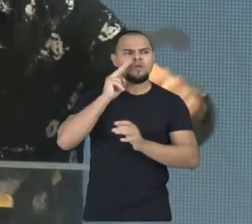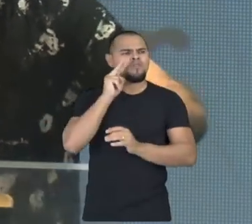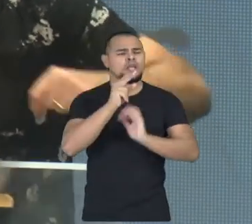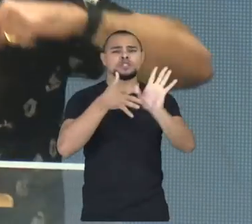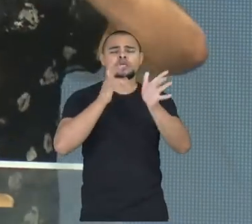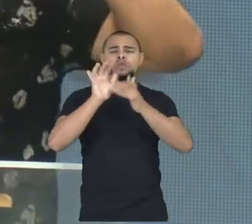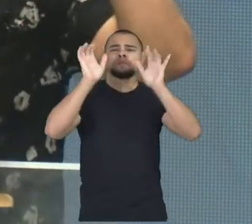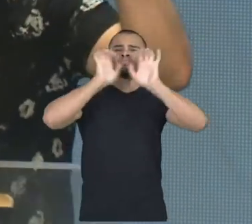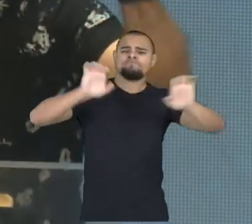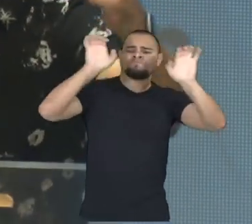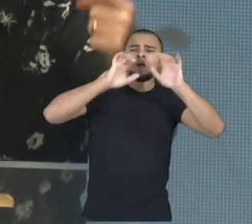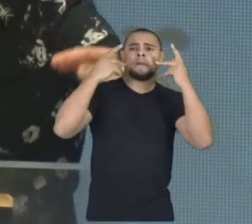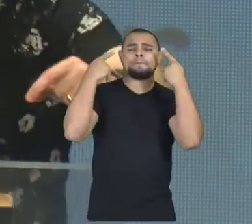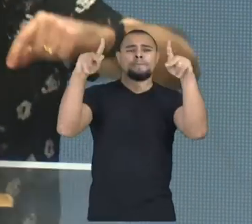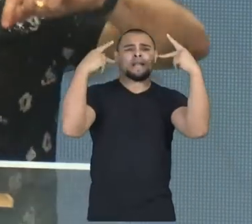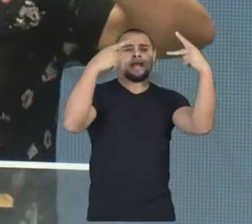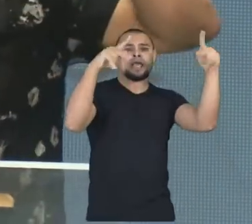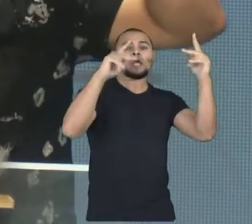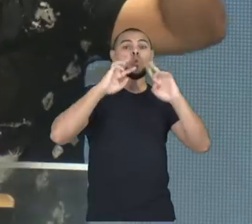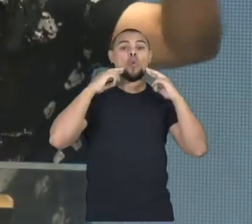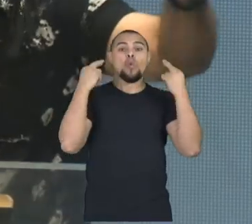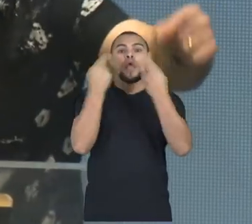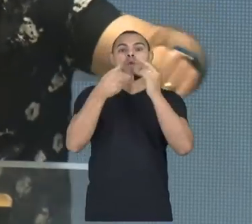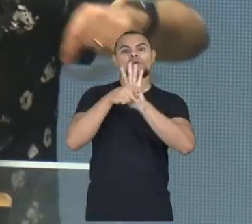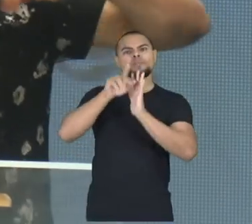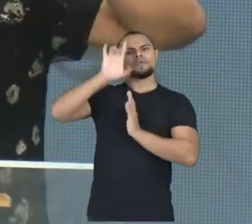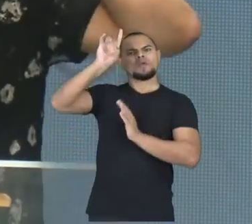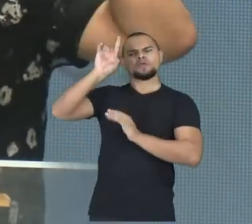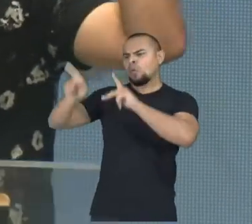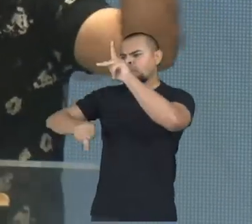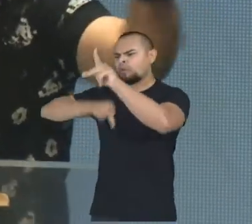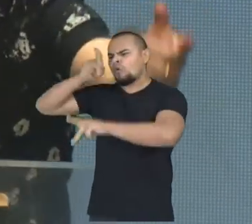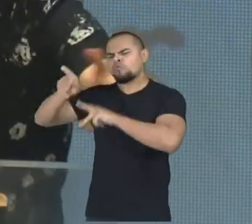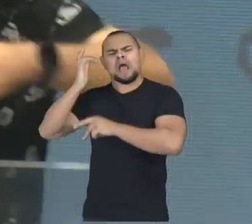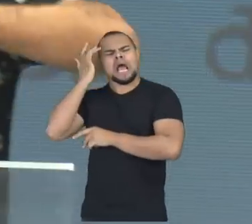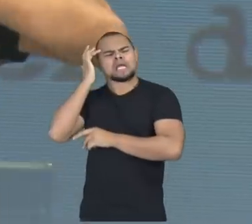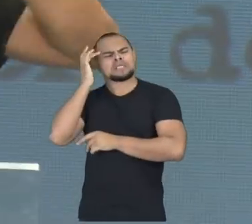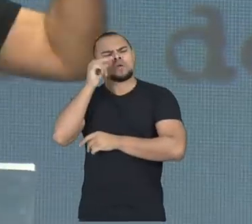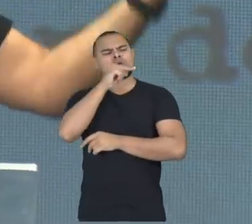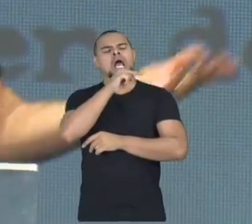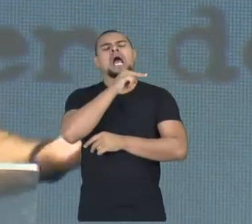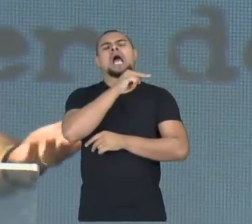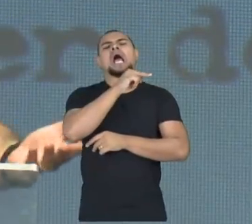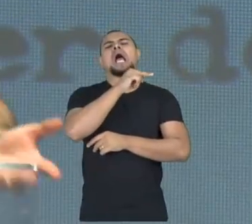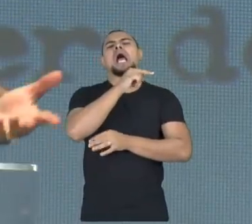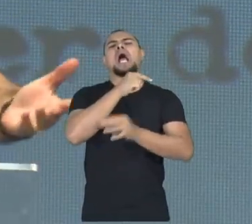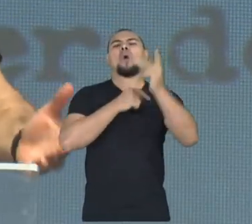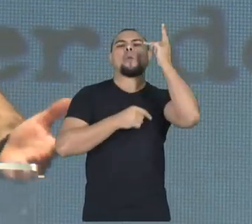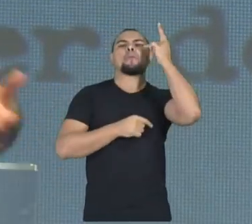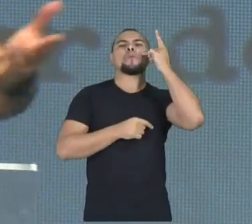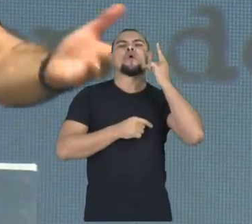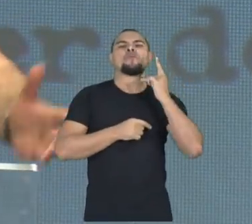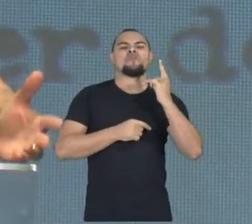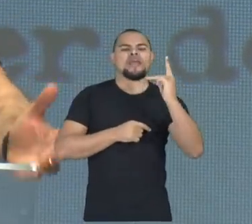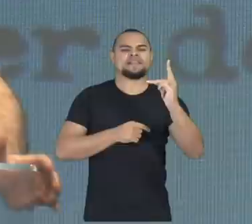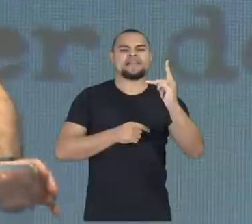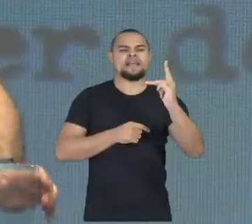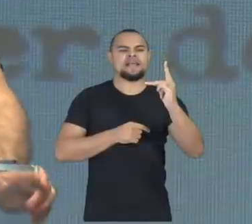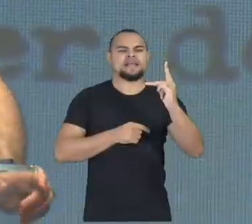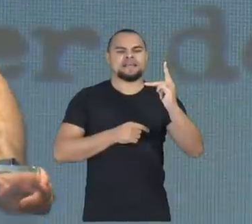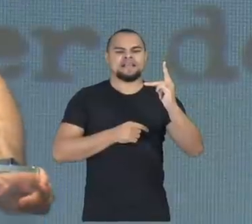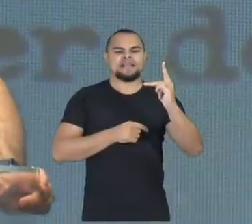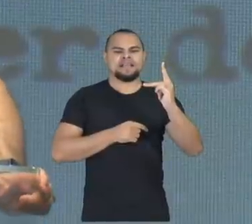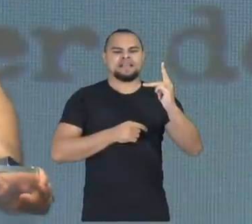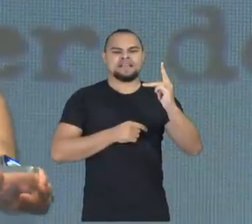o reino de Deus, e eles estavam atribuindo a ele a ideia de ele ser qualquer outra pessoa mesmo, menos quem ele de